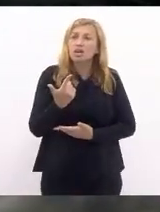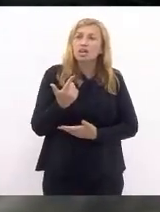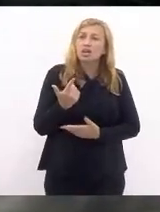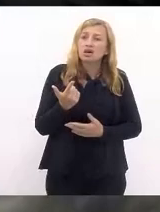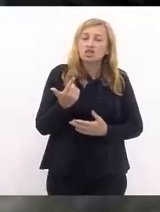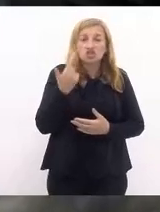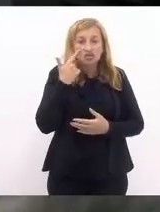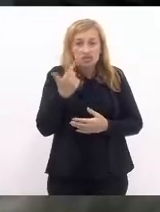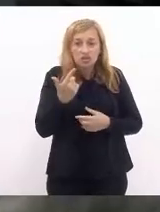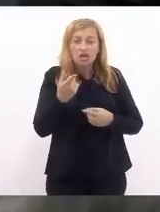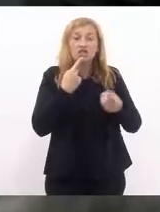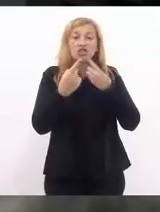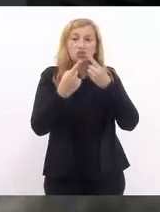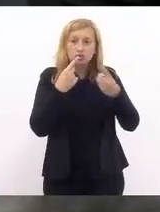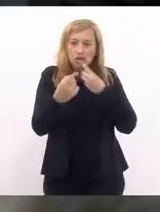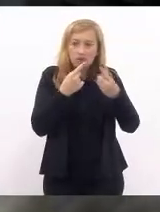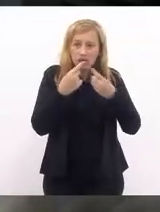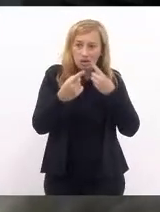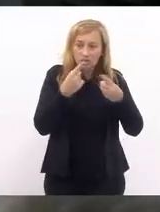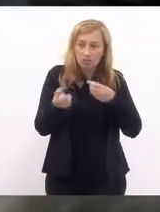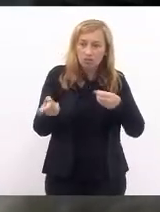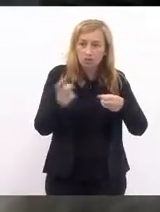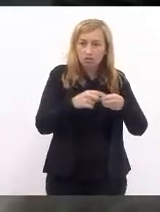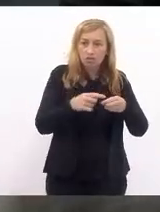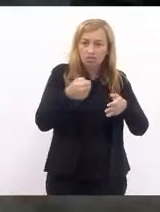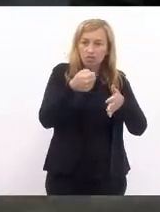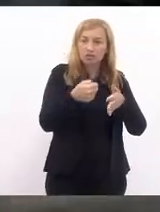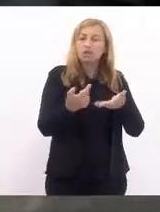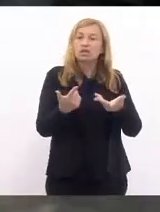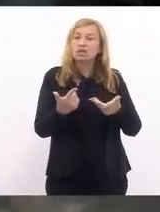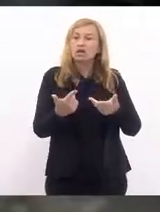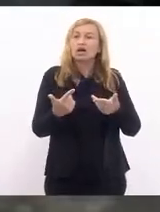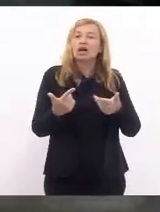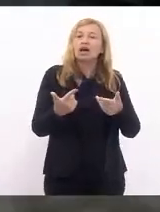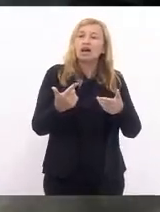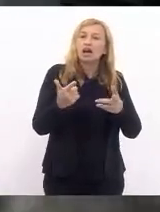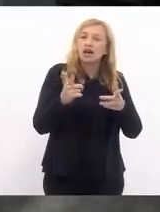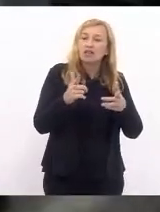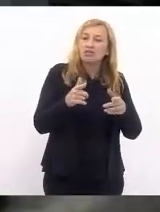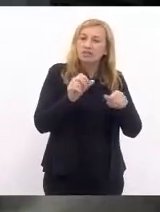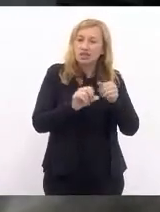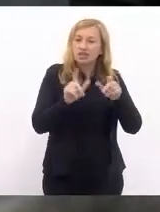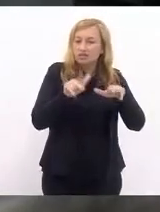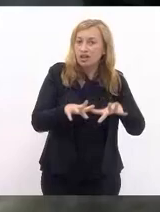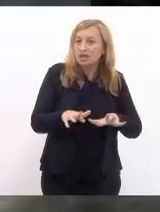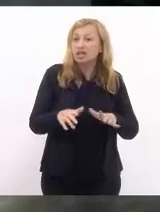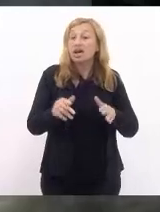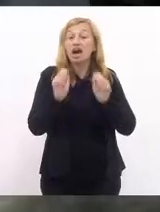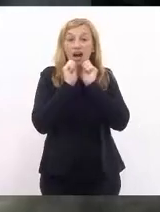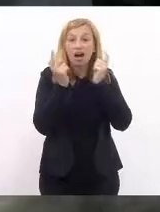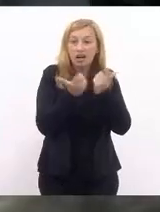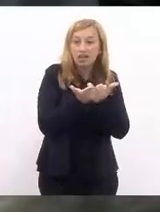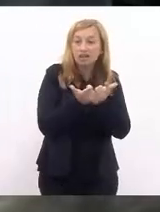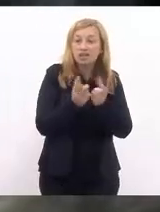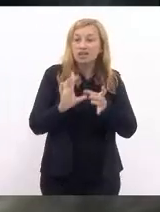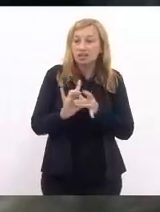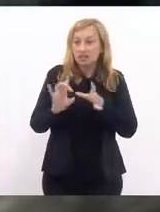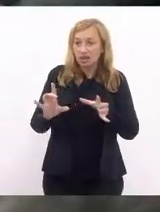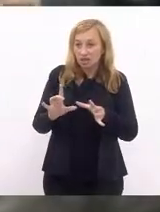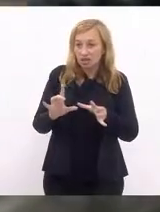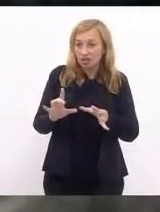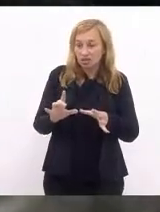redes cobre as discussões eo embate ideológico esse muito salutar E além disso Assembleia deixa como legado